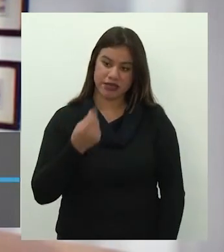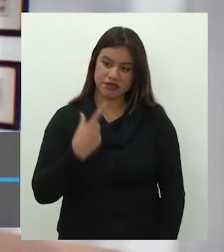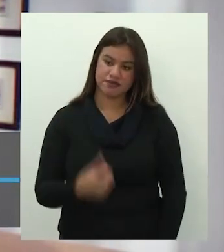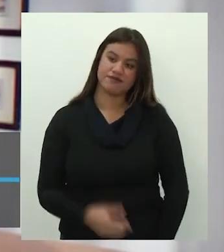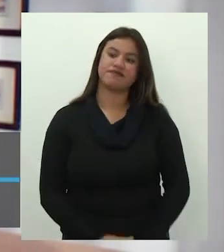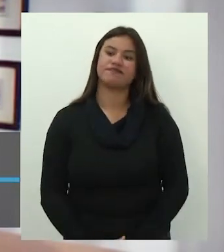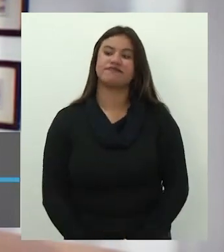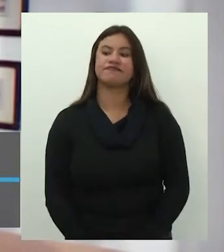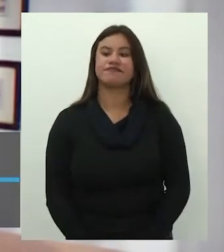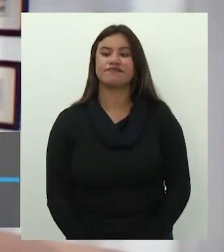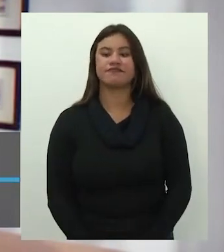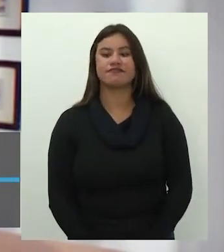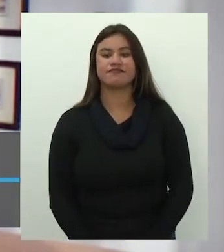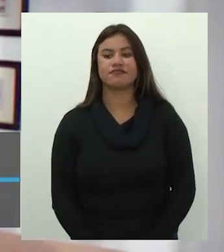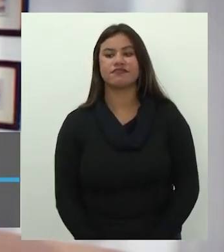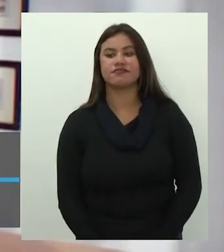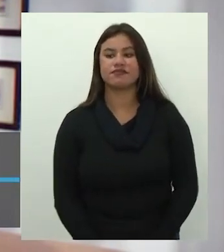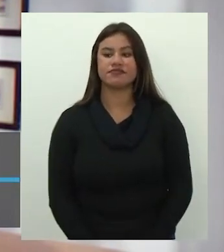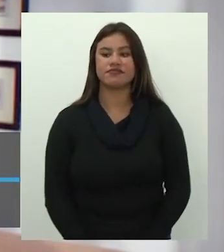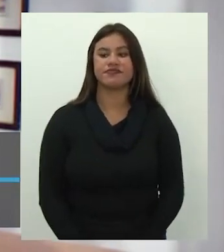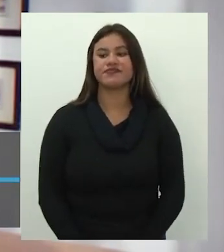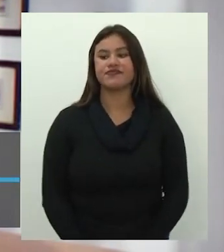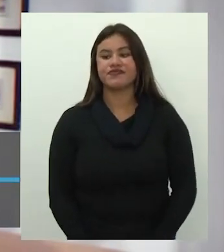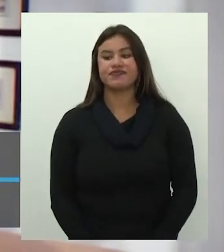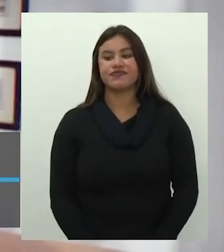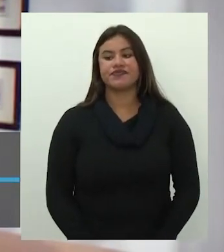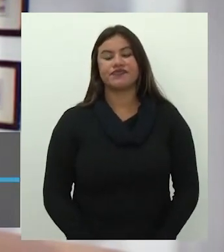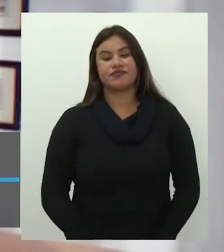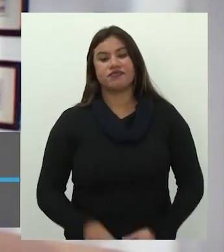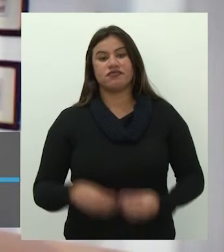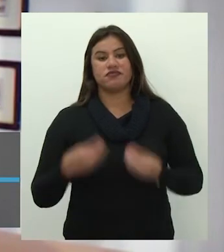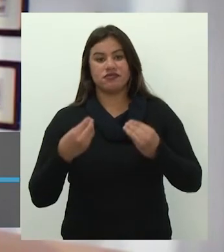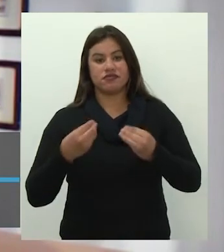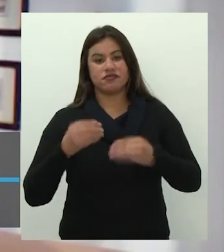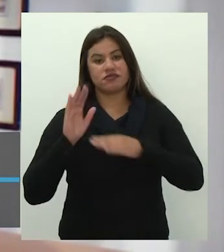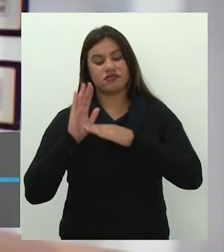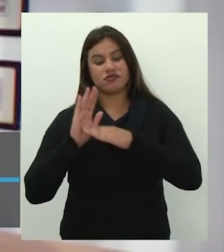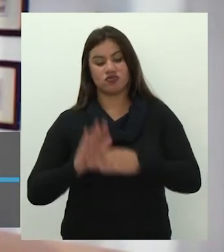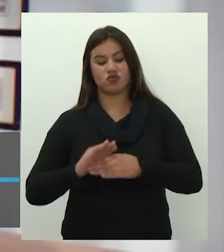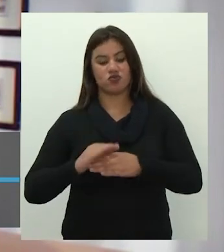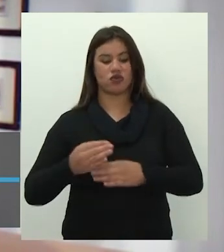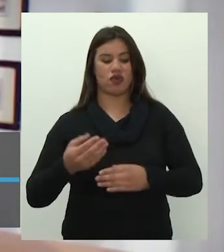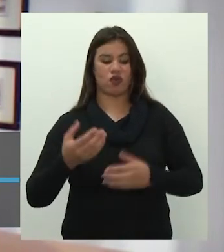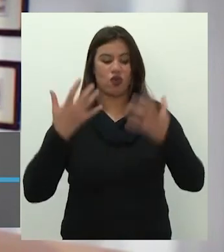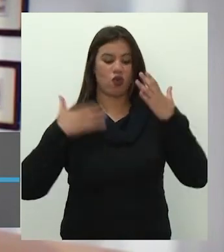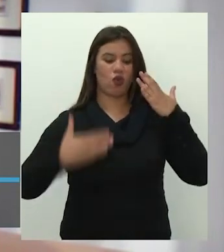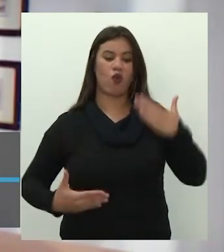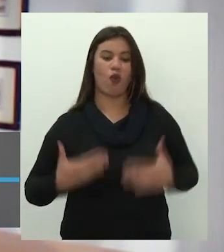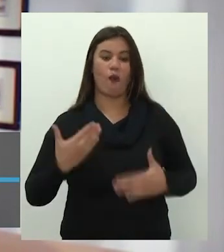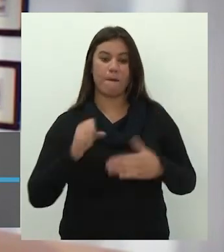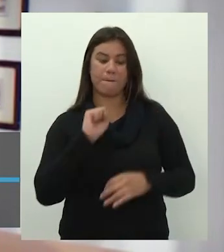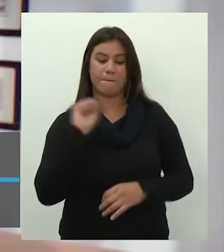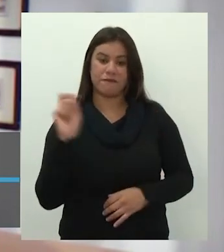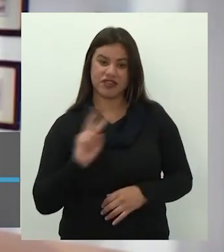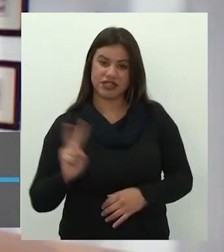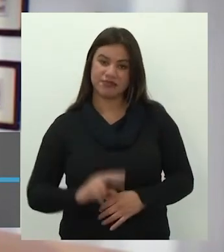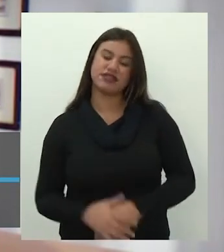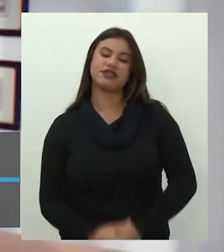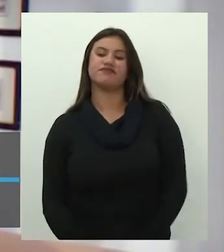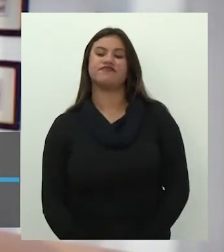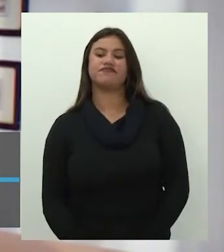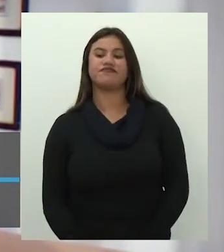tal vitamina para suplementar esta falta. Eu estou falando, gente,